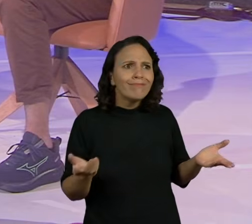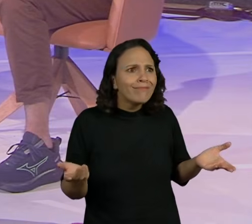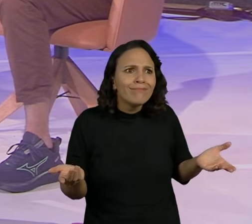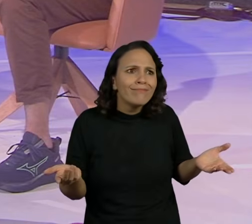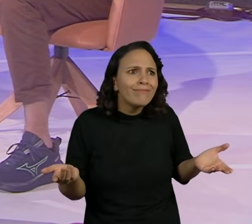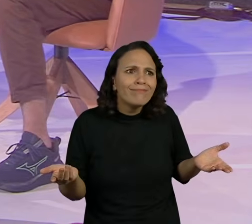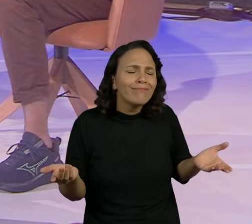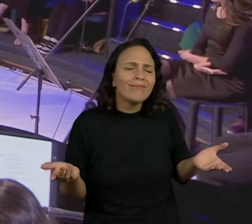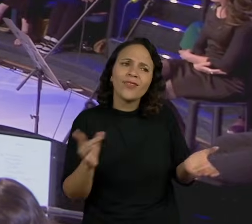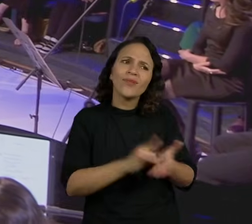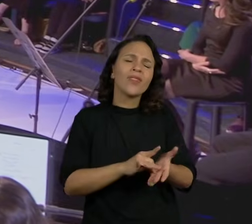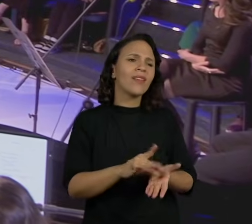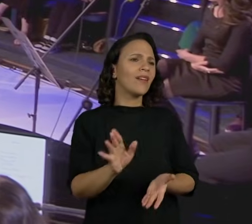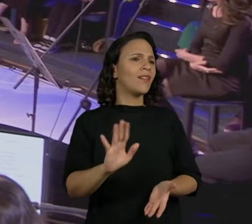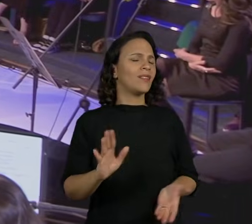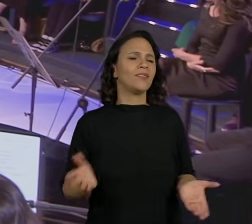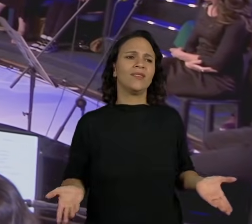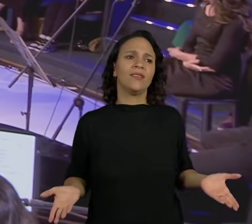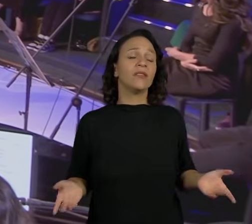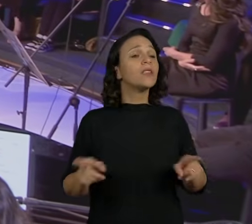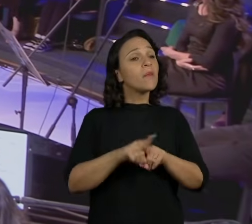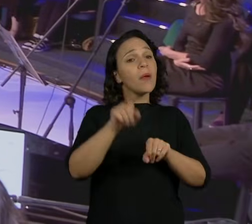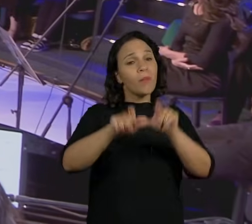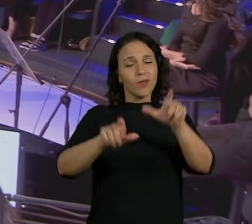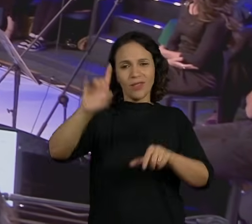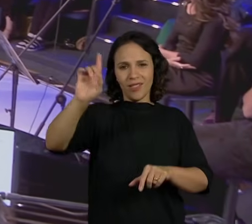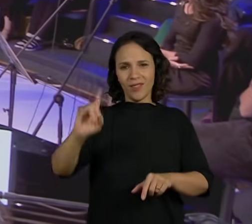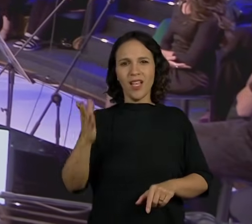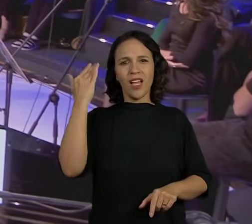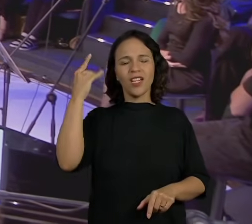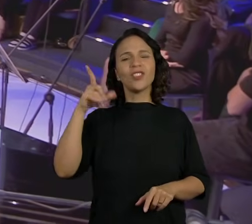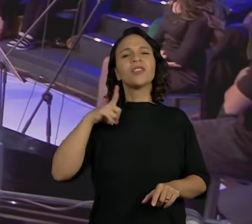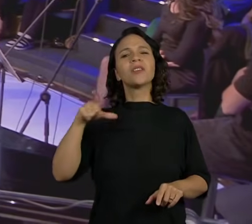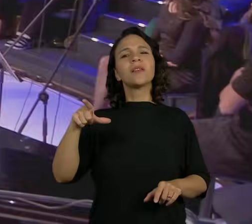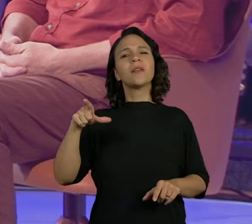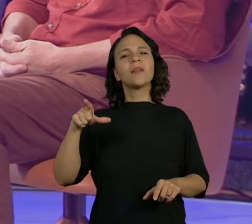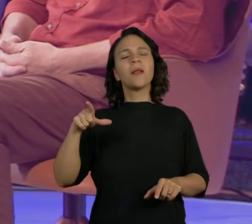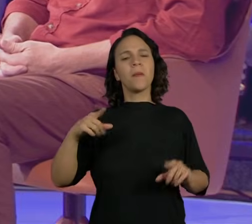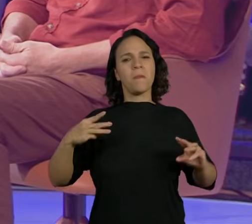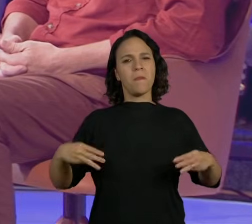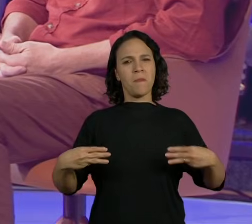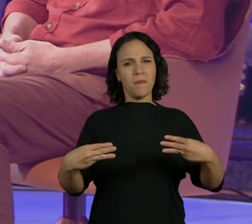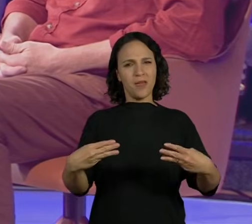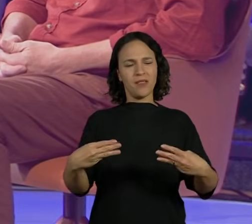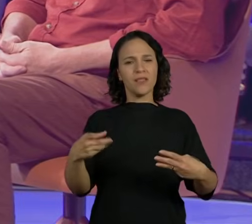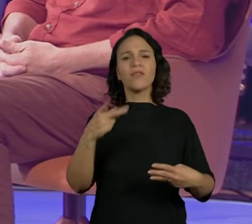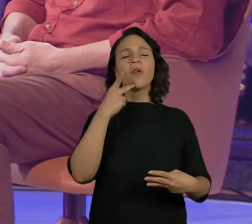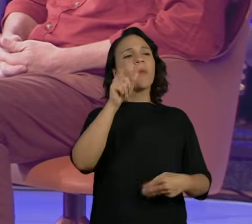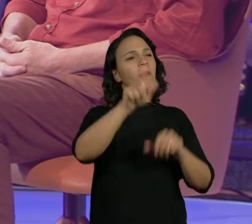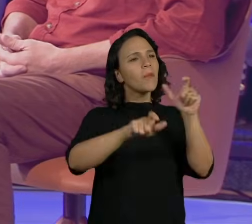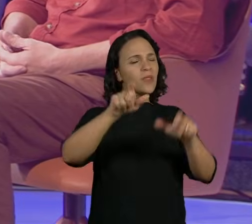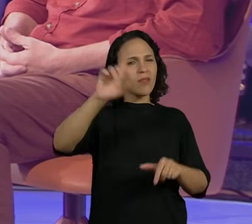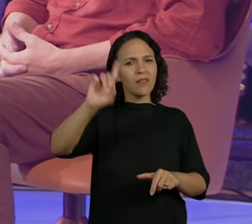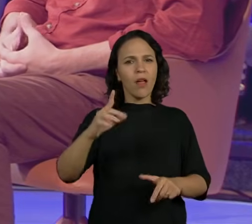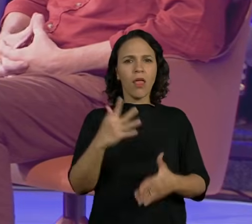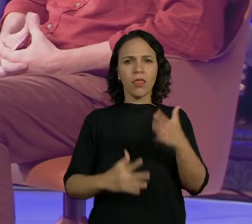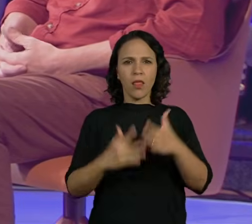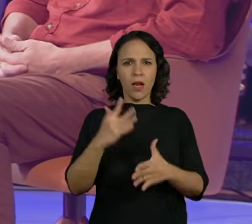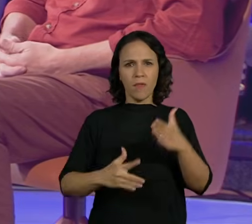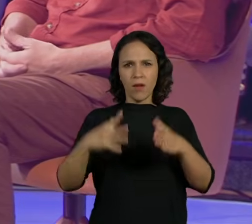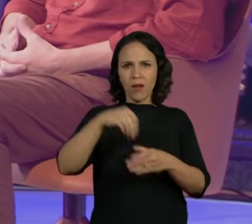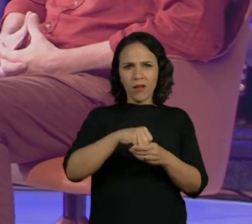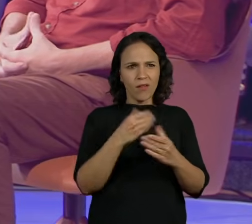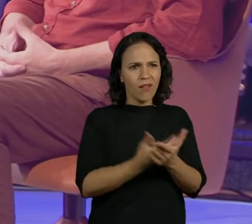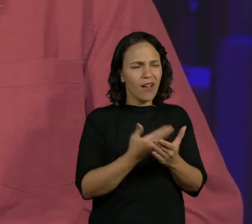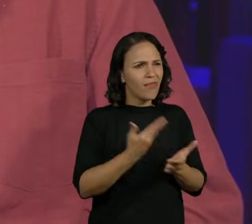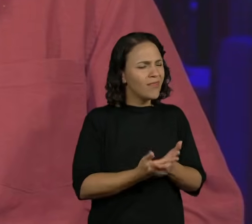verdade. Não é verdade. Mesmo a discussão das pessoas com deficiência, a gente teve um ministro há não muito tempo que disse que as pessoas com deficiência atrapalhavam as salas de